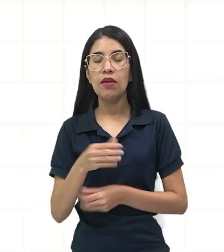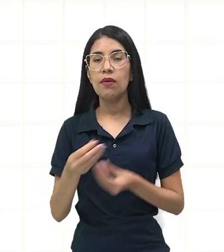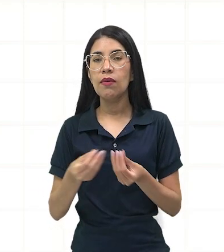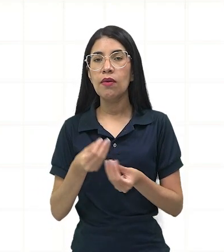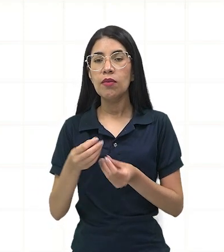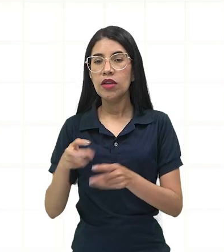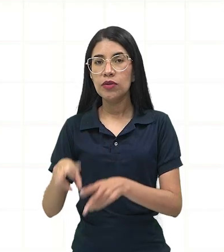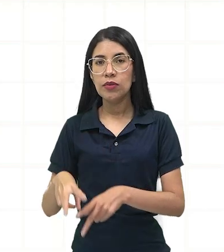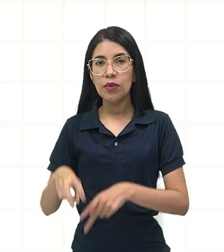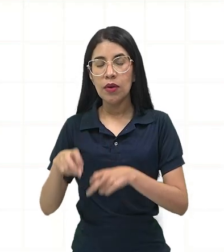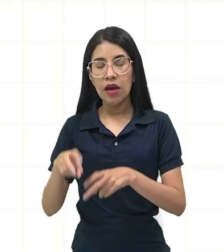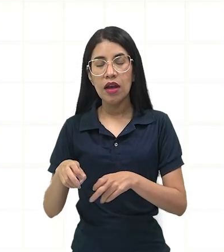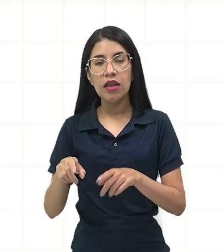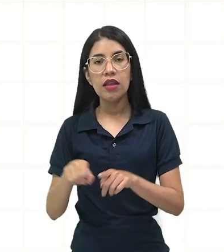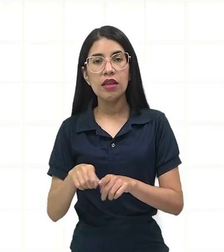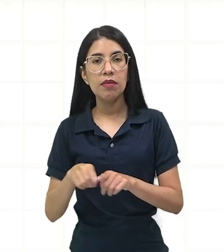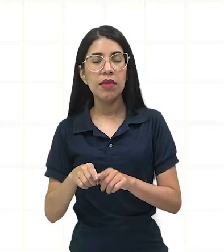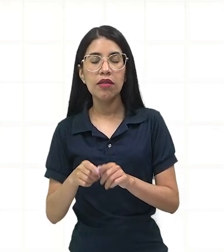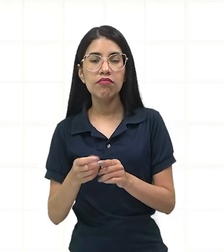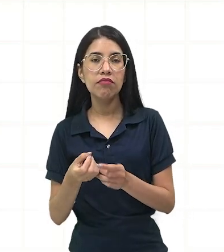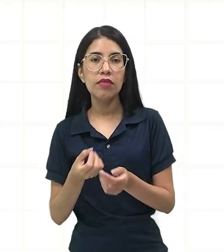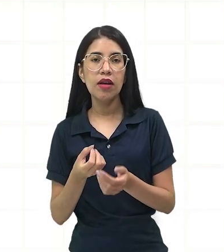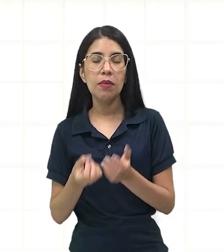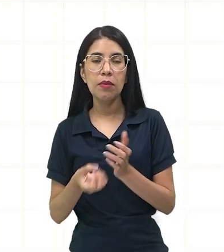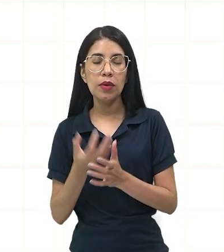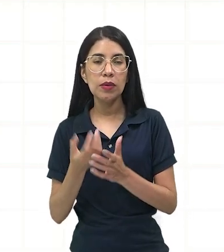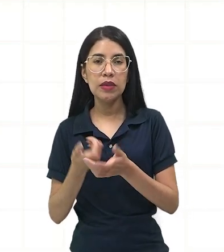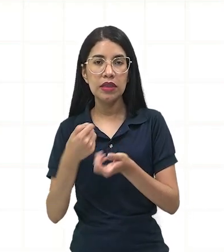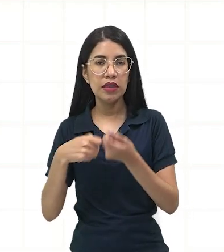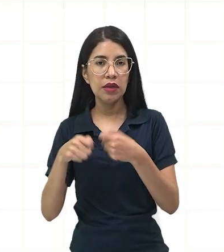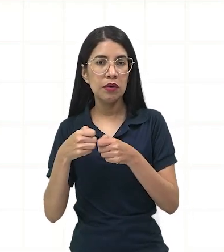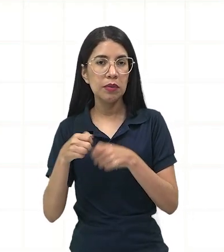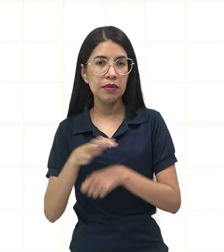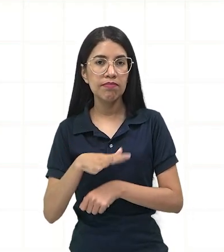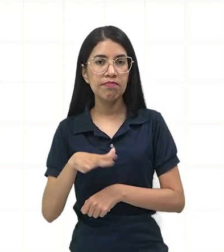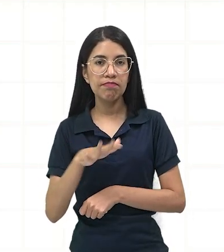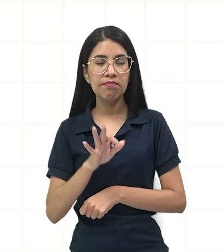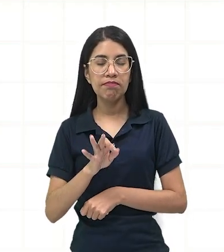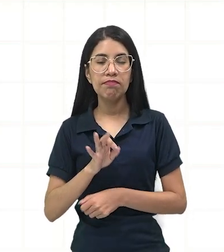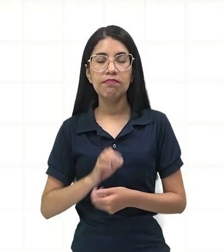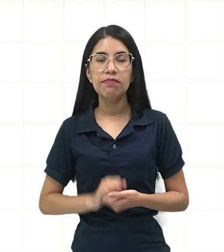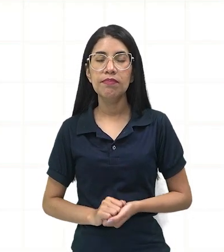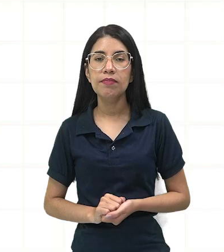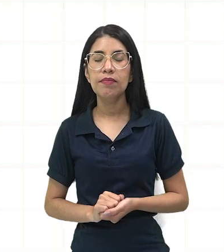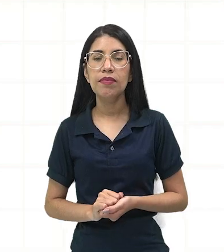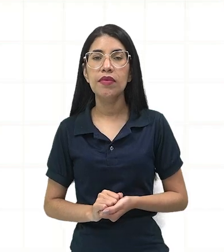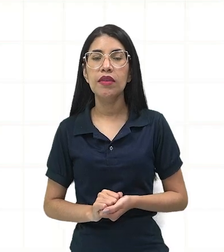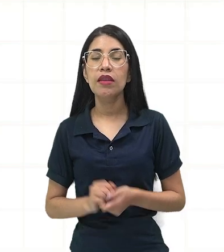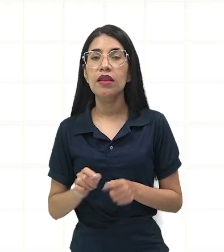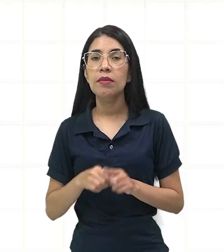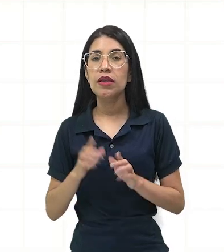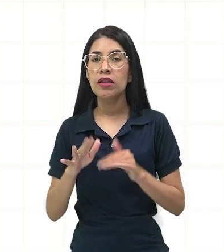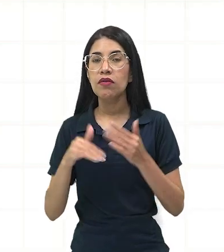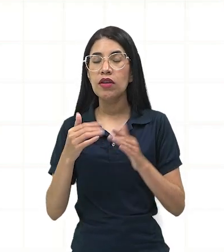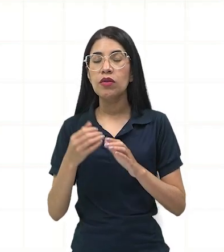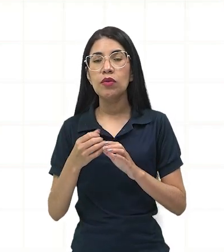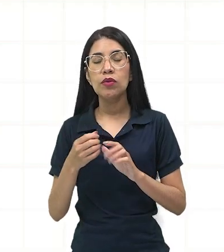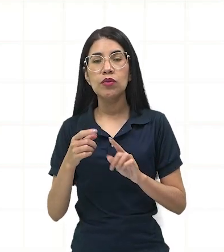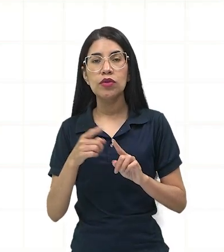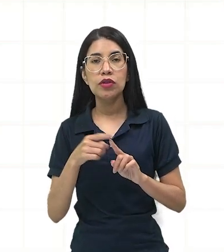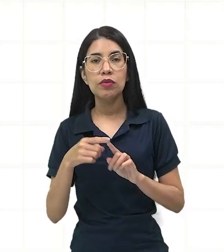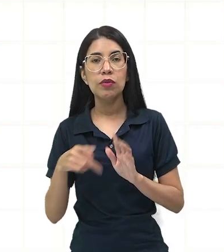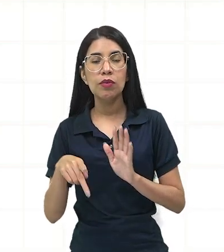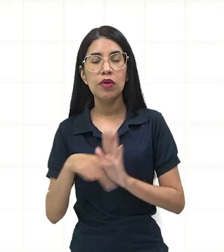explorá-lo, ou desenvolver alguma outra forma de economia, tá bom? Desenvolvendo um modelo próprio dessa forma,